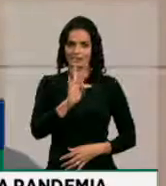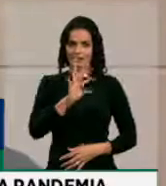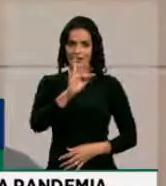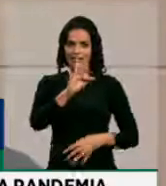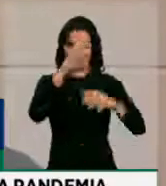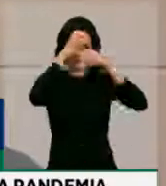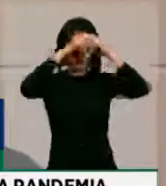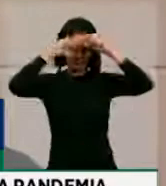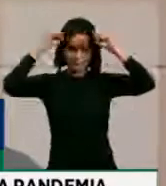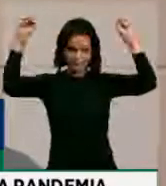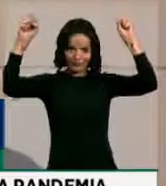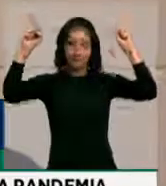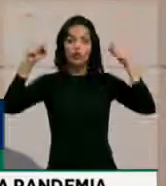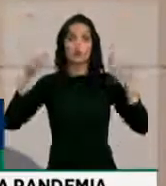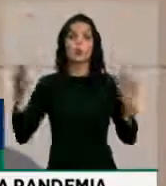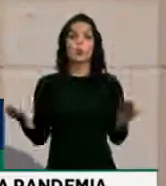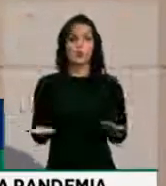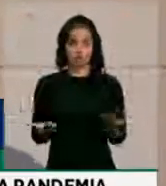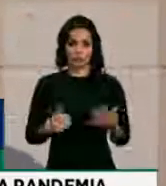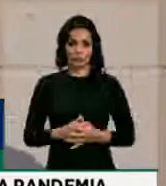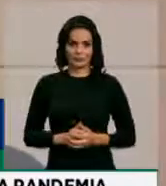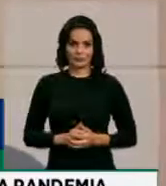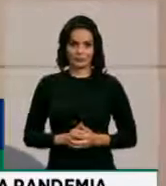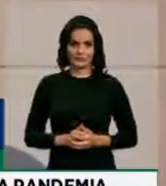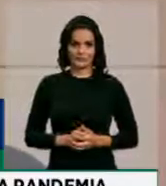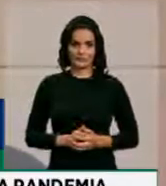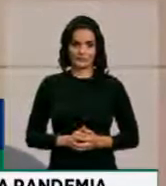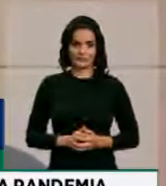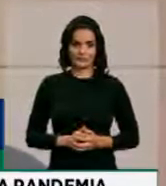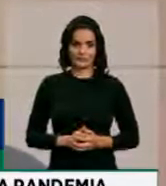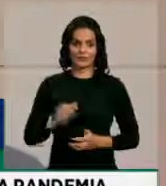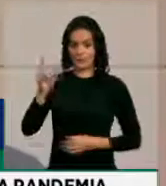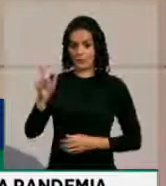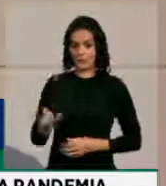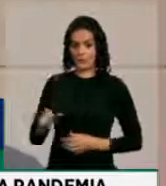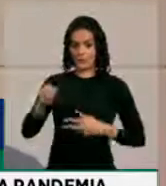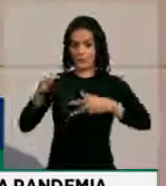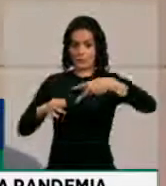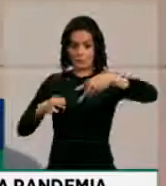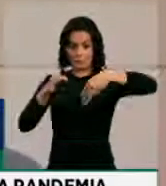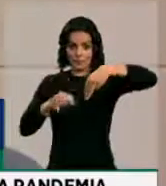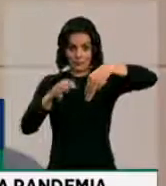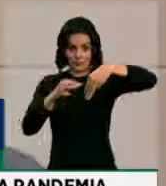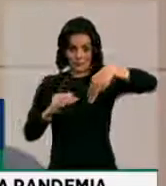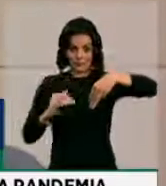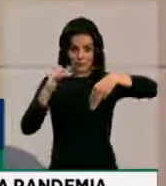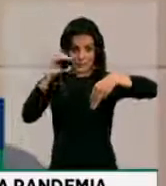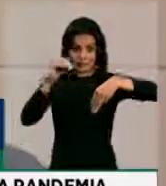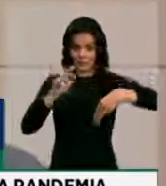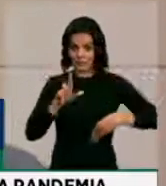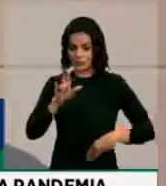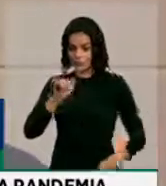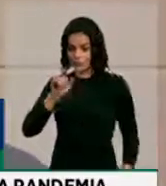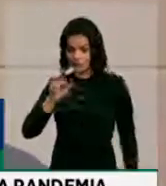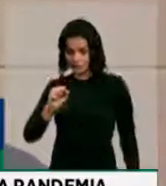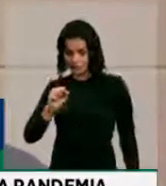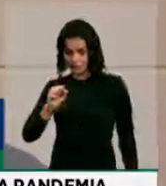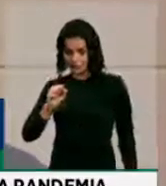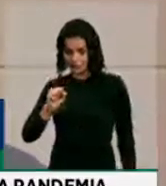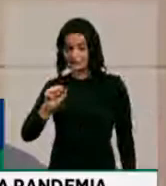refiro à decisão liminar proferida pelo ministro Luiz Roberto Barroso, em que